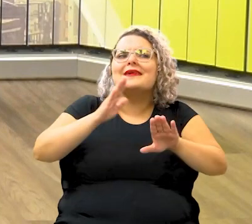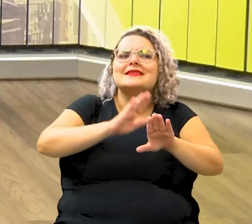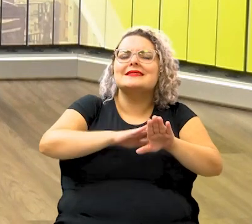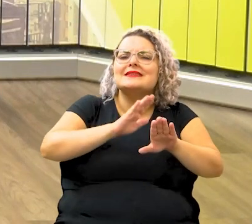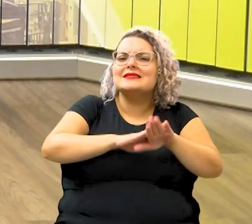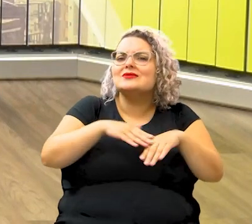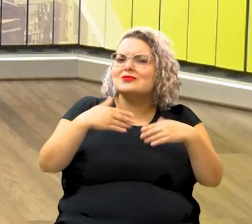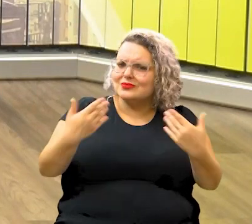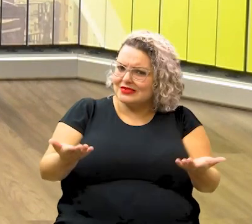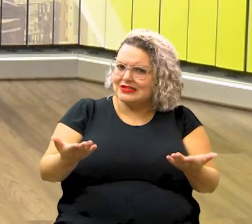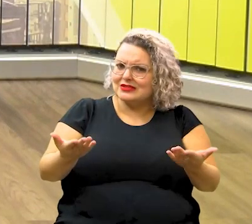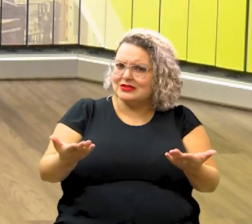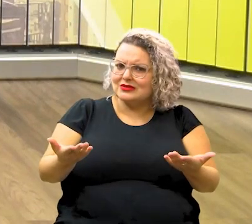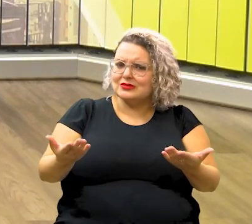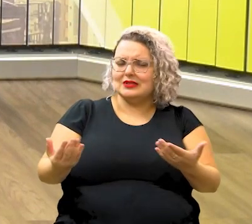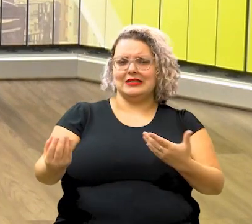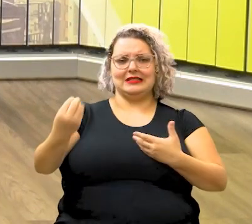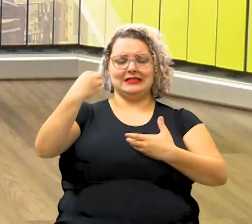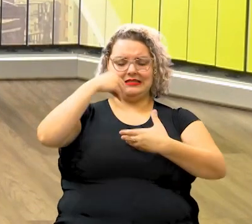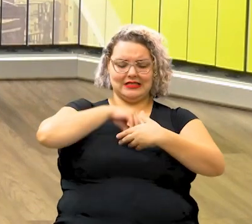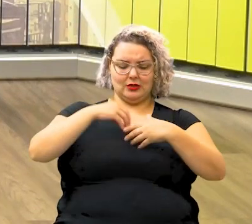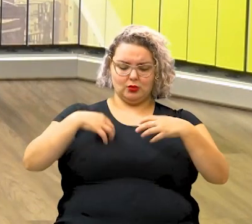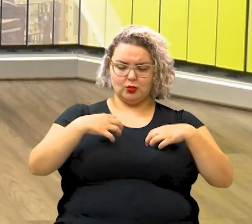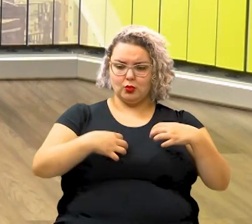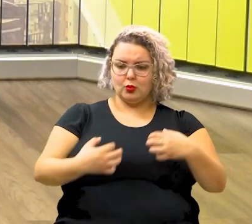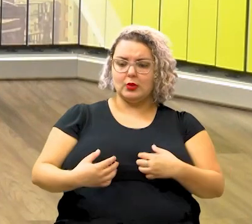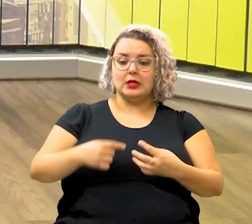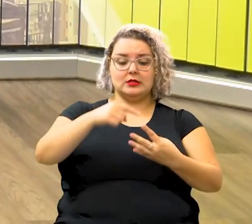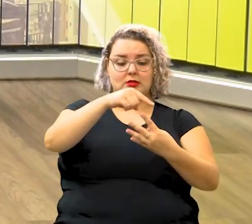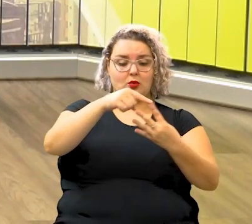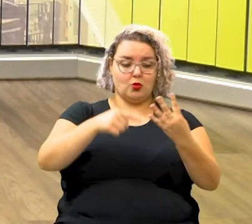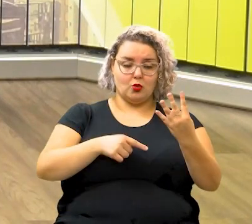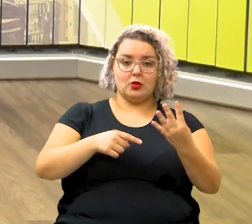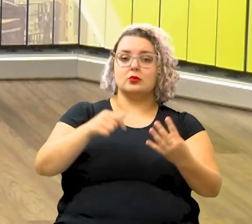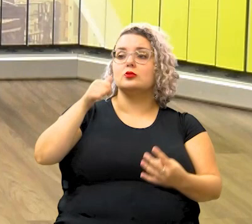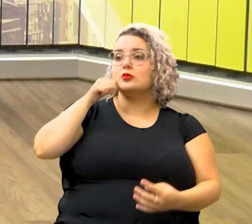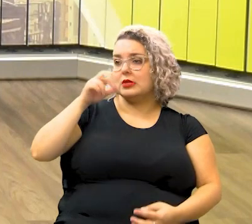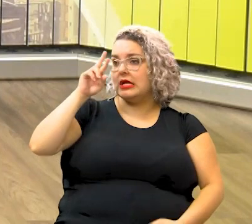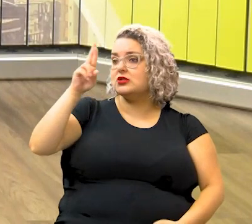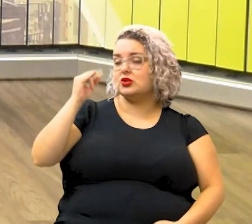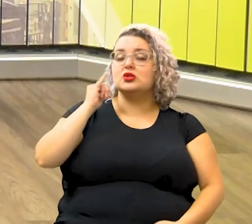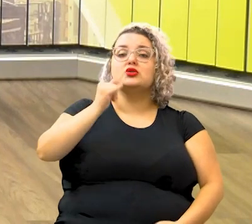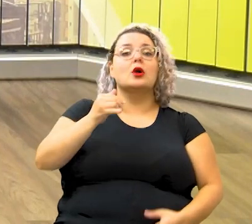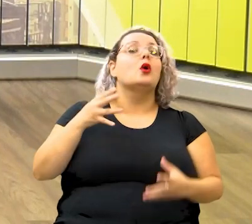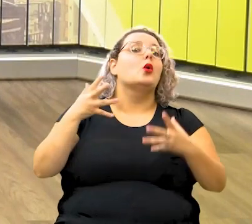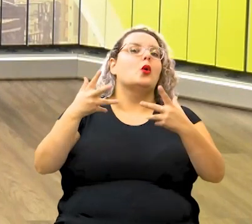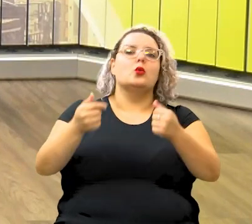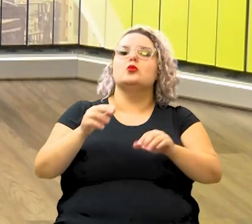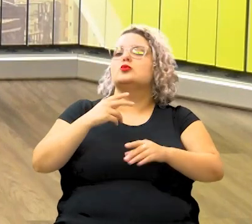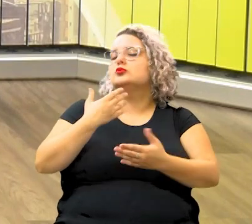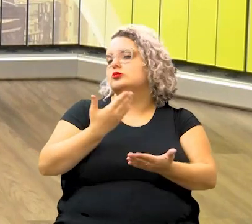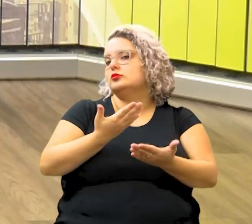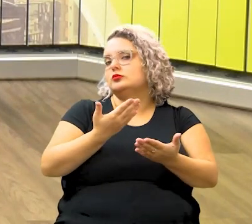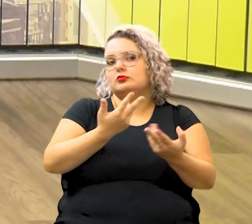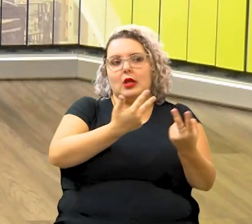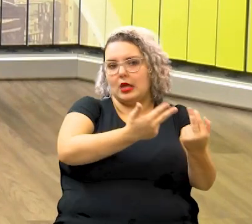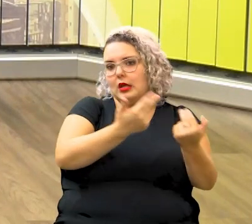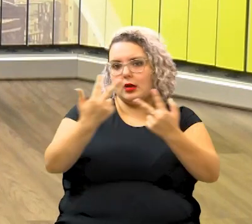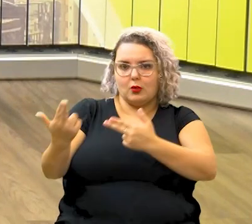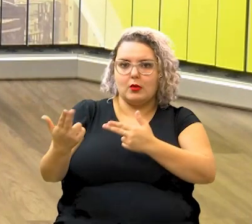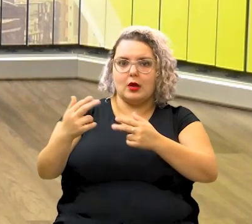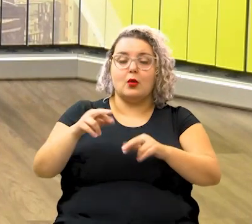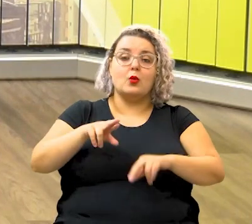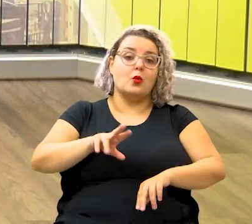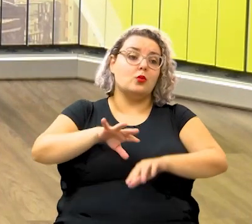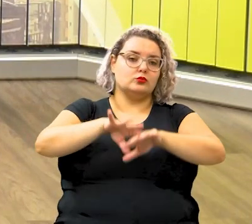as funções, então, dentro do nosso organismo? São 4, como a senhora disse, todas têm a mesma função ou não?